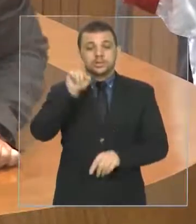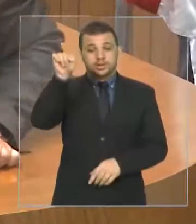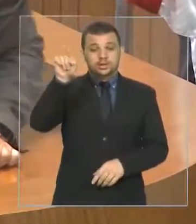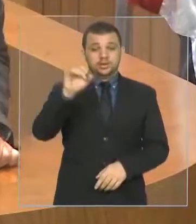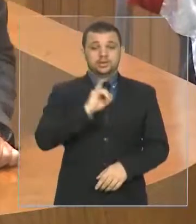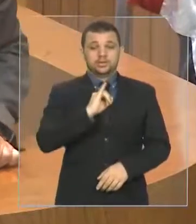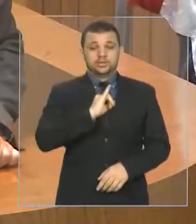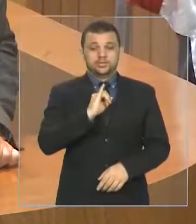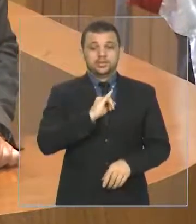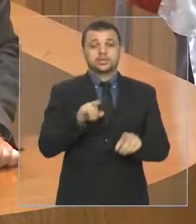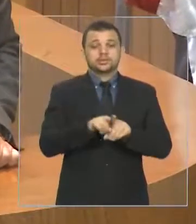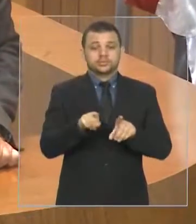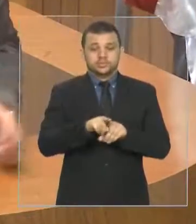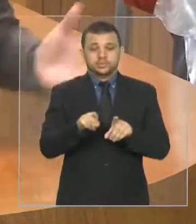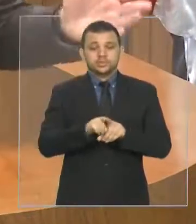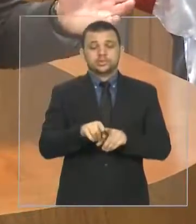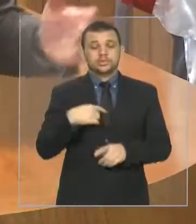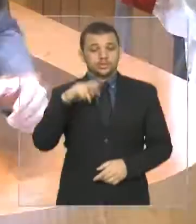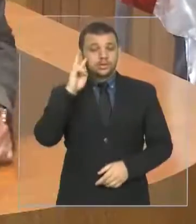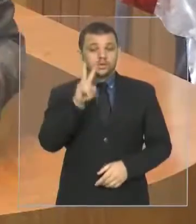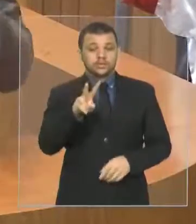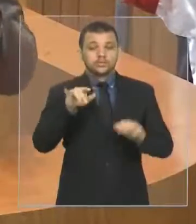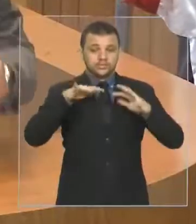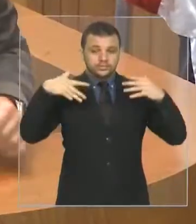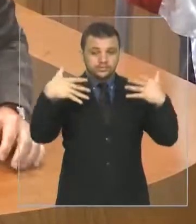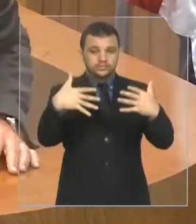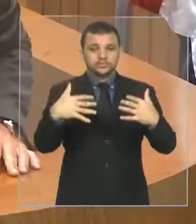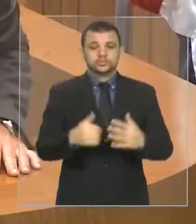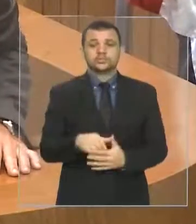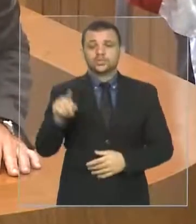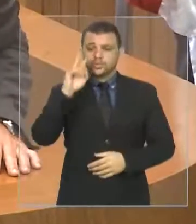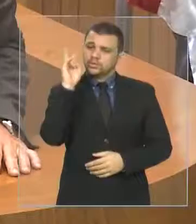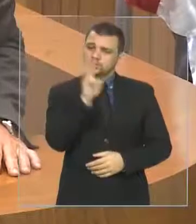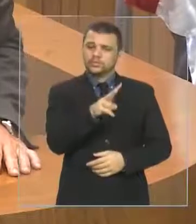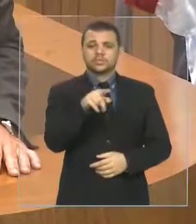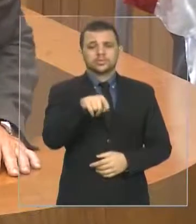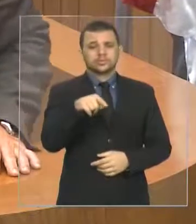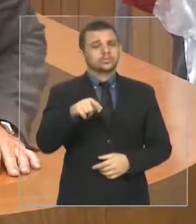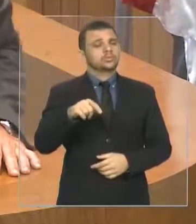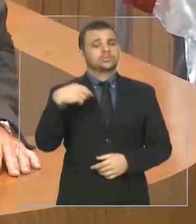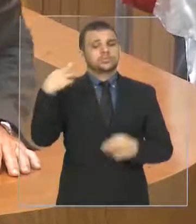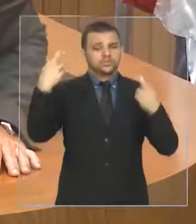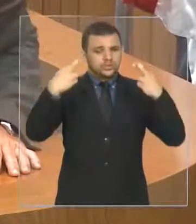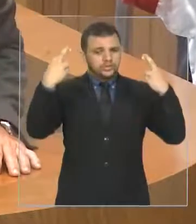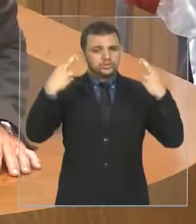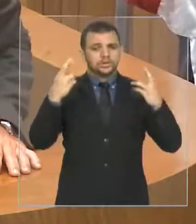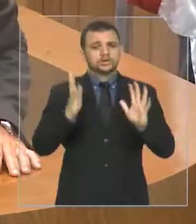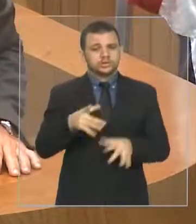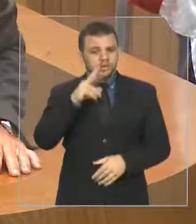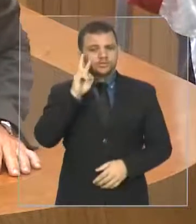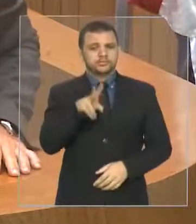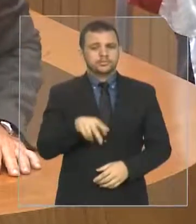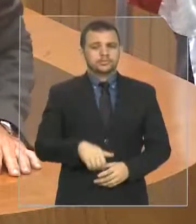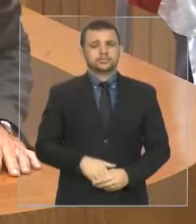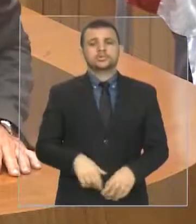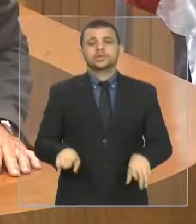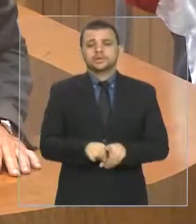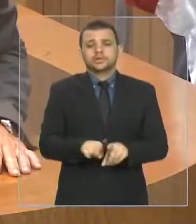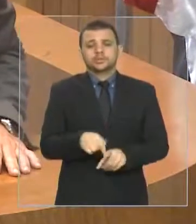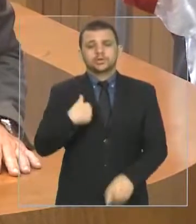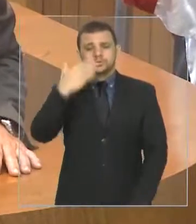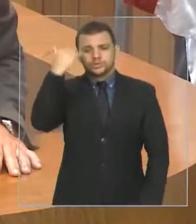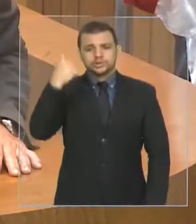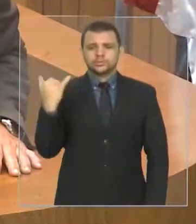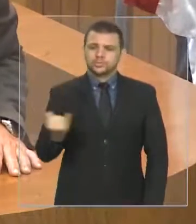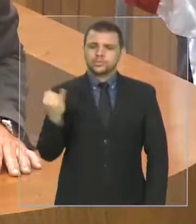Imperatriz, né? Não só na decisão do campeonato, que aí todo mundo vai, mas já vi Vossa Excelência lá. E sei da importância